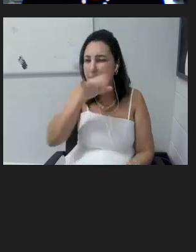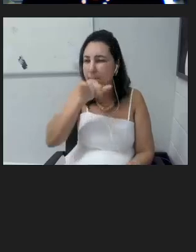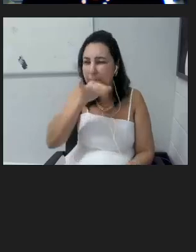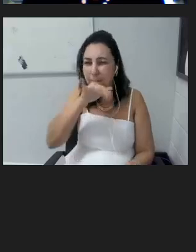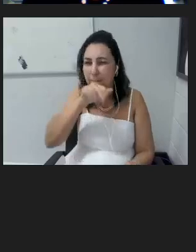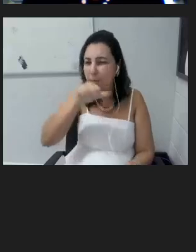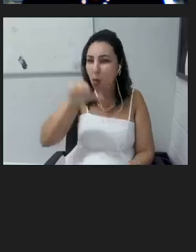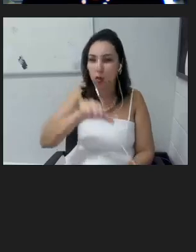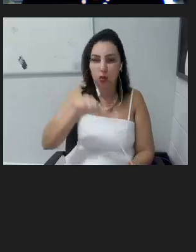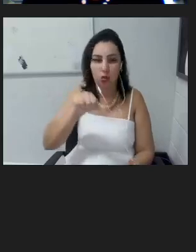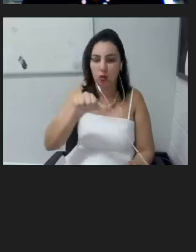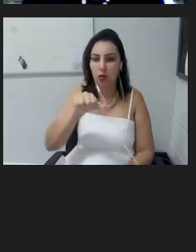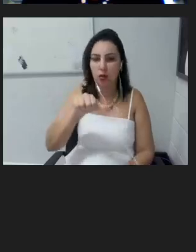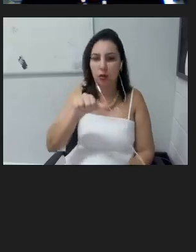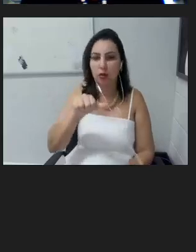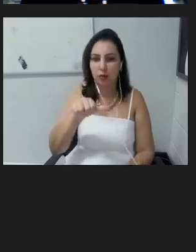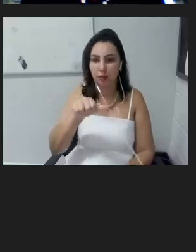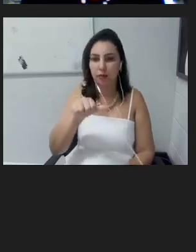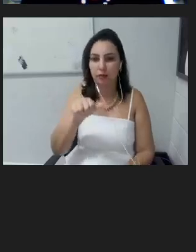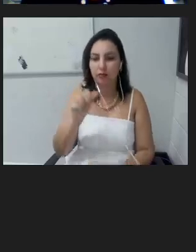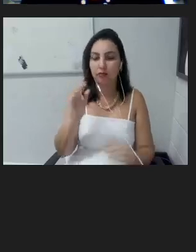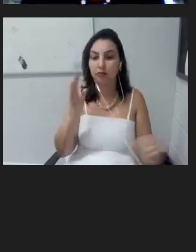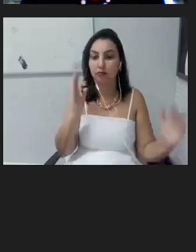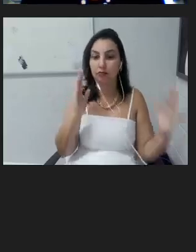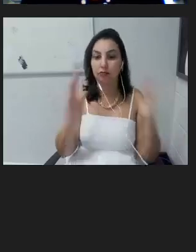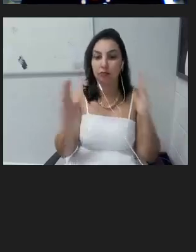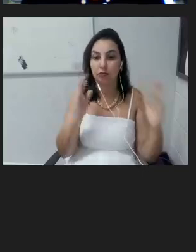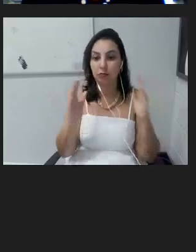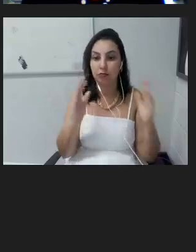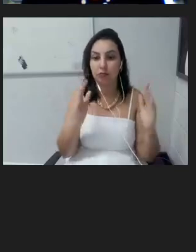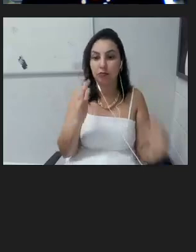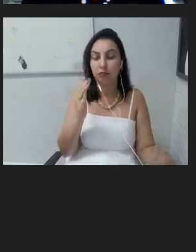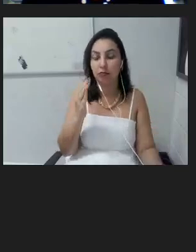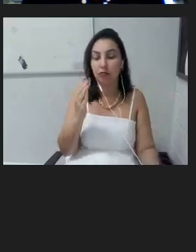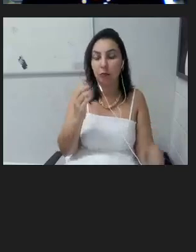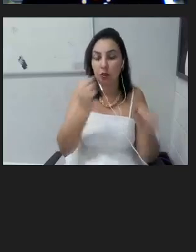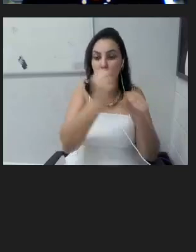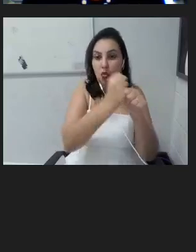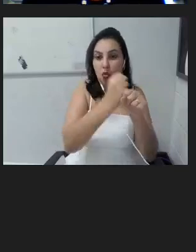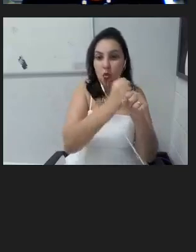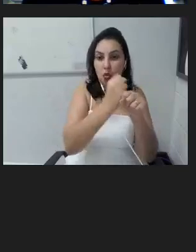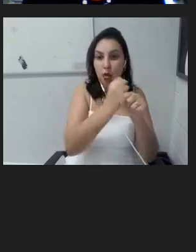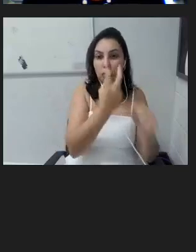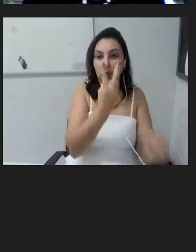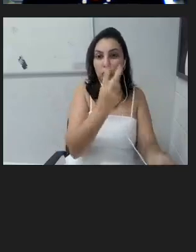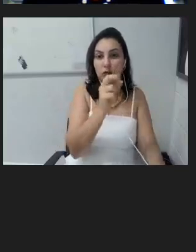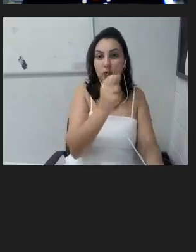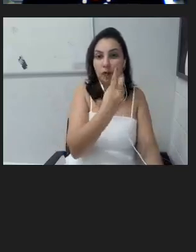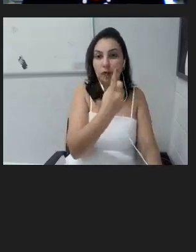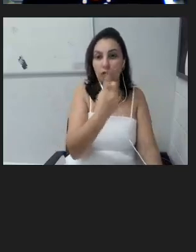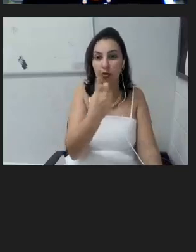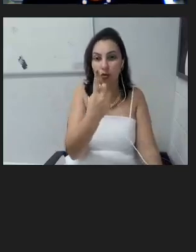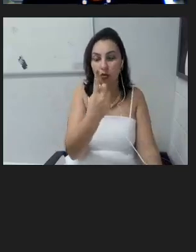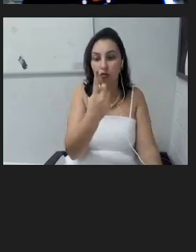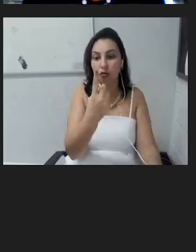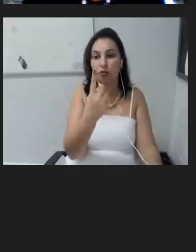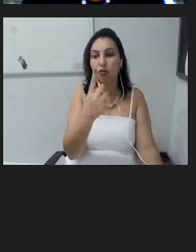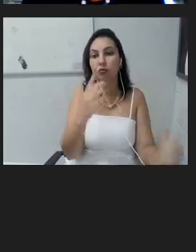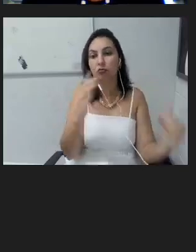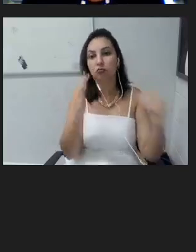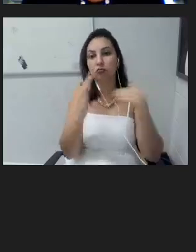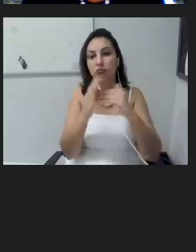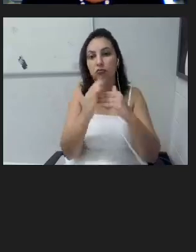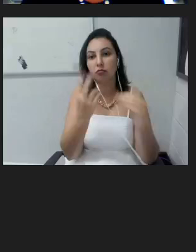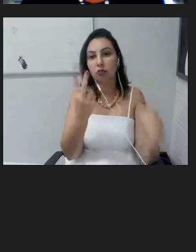e 2022. Por quê? Lembrando, a gente está aqui, ó, saindo do pós-pandemia